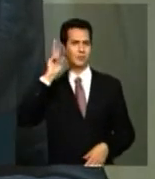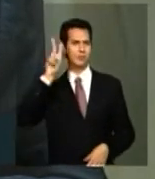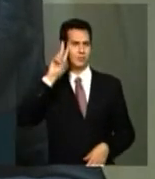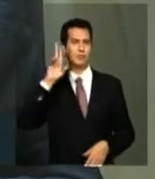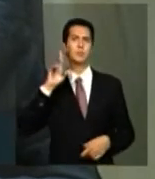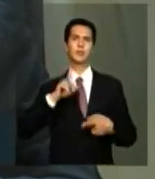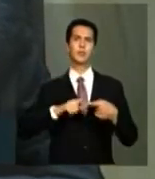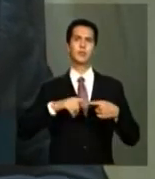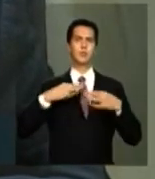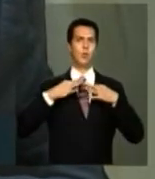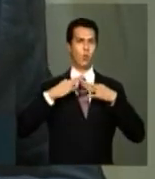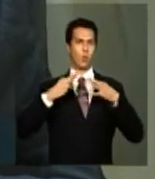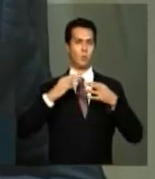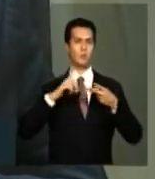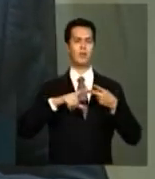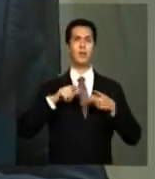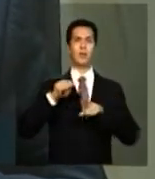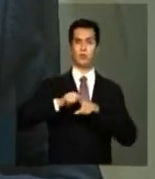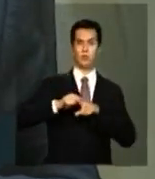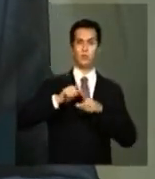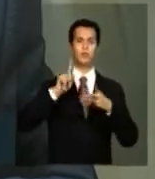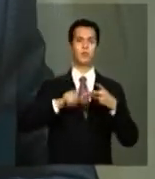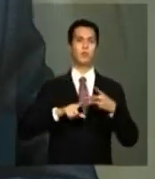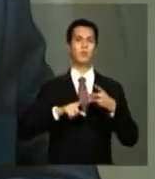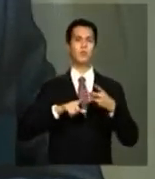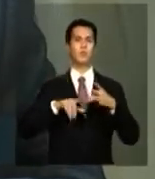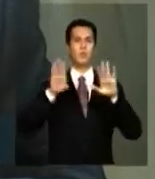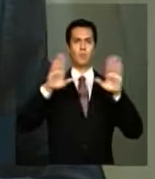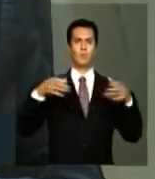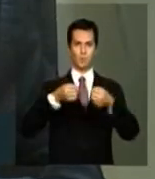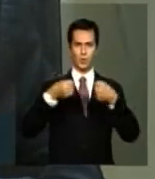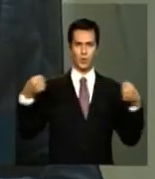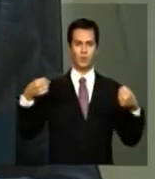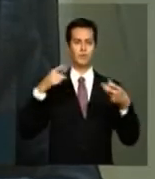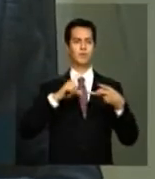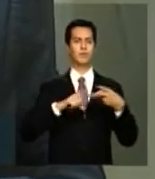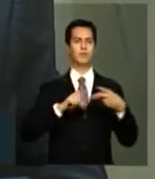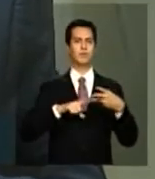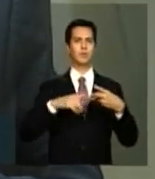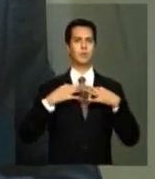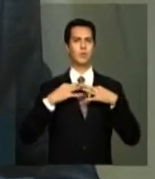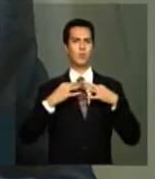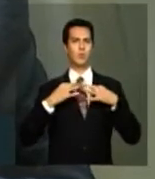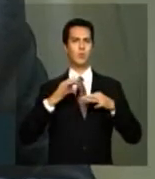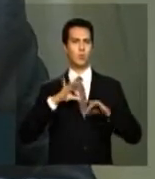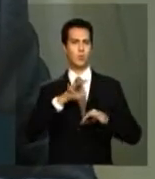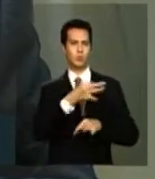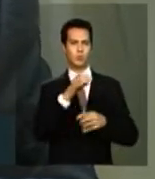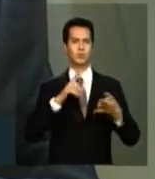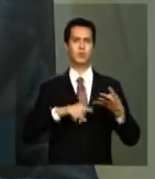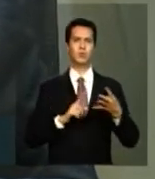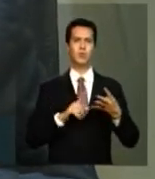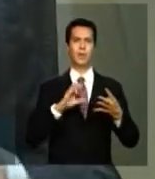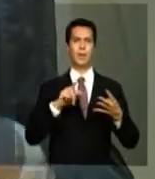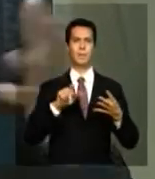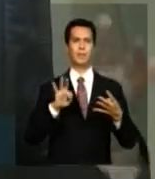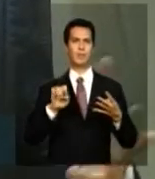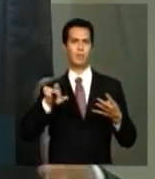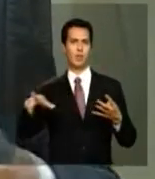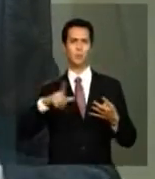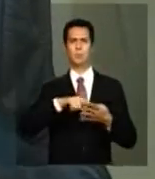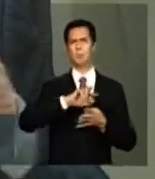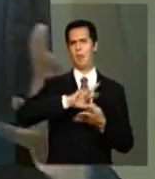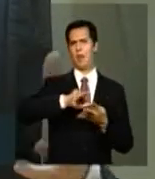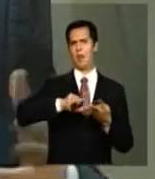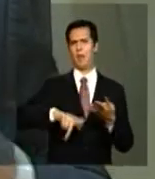Têxtil calçados móveis Confecções eh bens de Capital enfim são vários